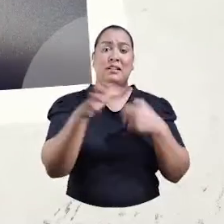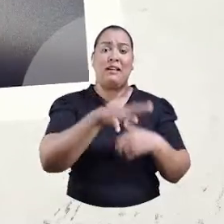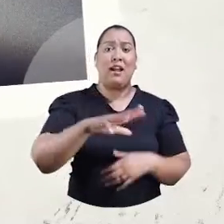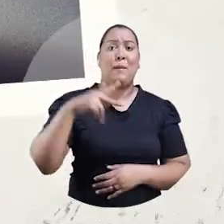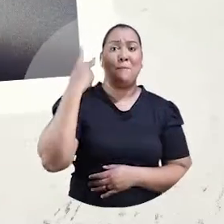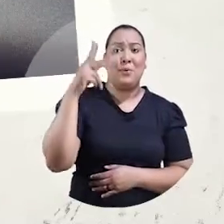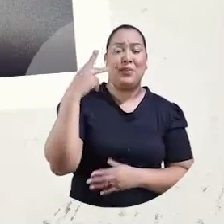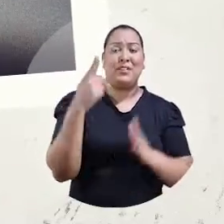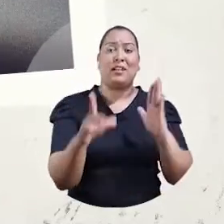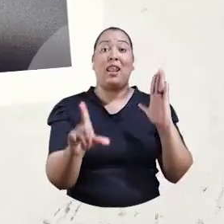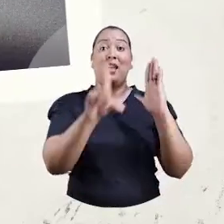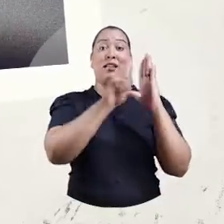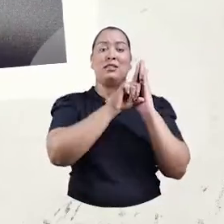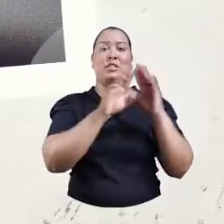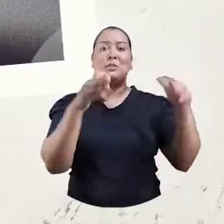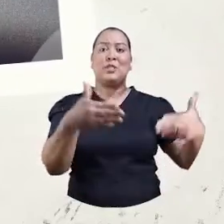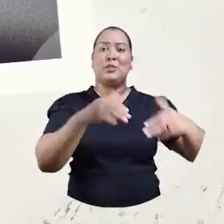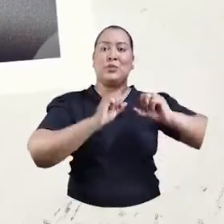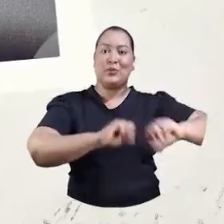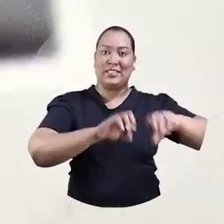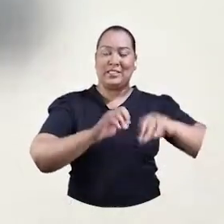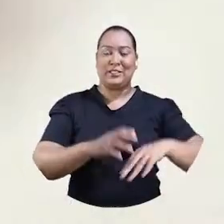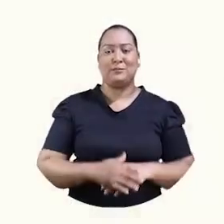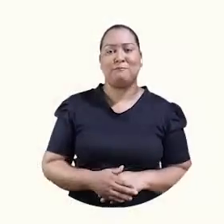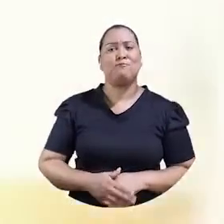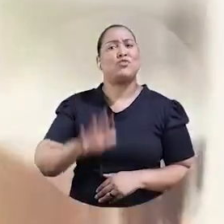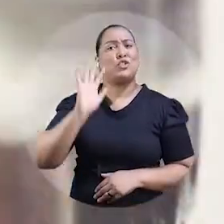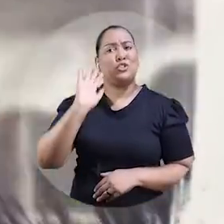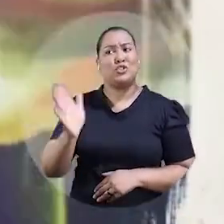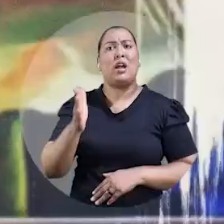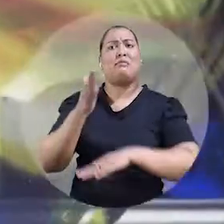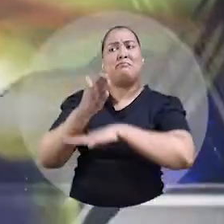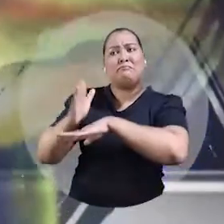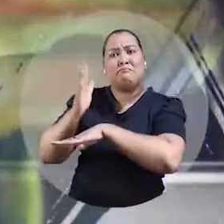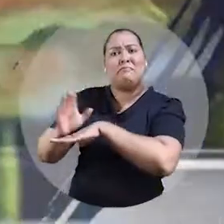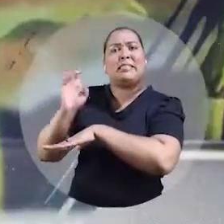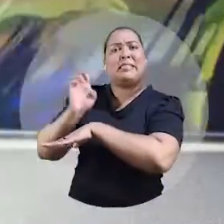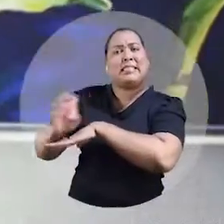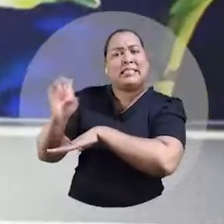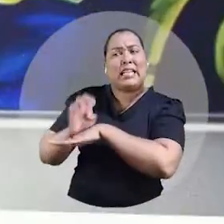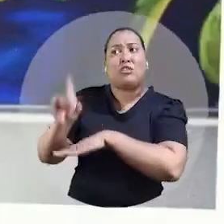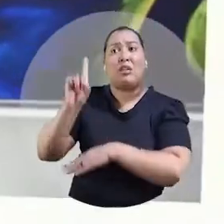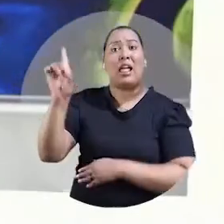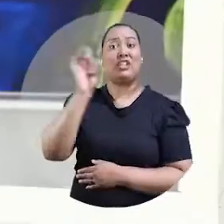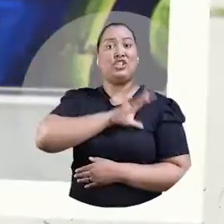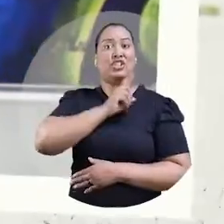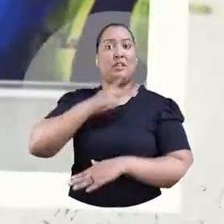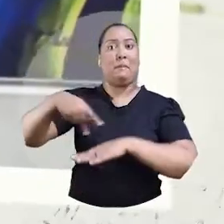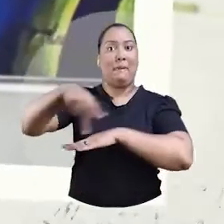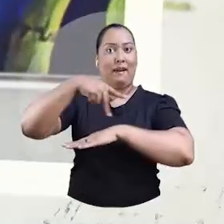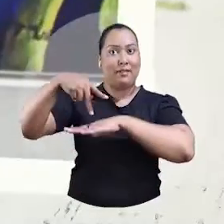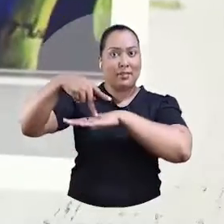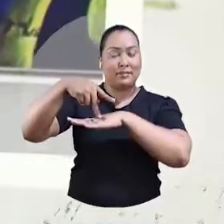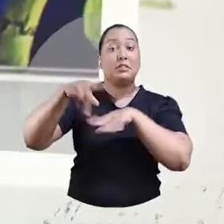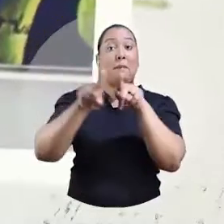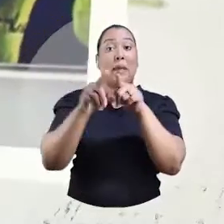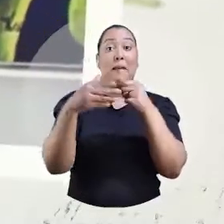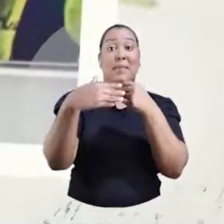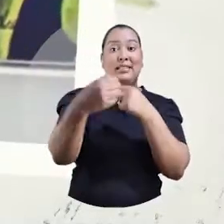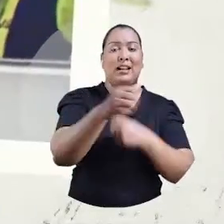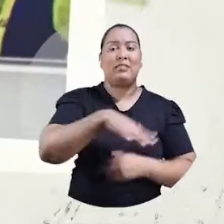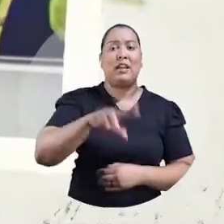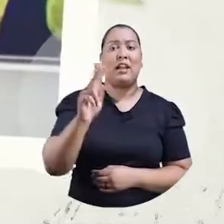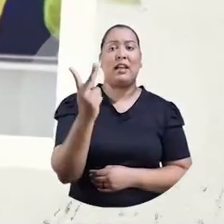em Política e Legislação do Ensino. Fez estágios de aperfeiçoamento na Universidade do Chile, em Santiago, e mestrado